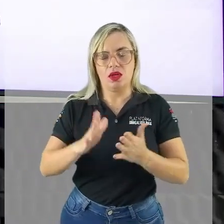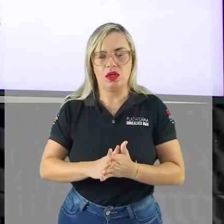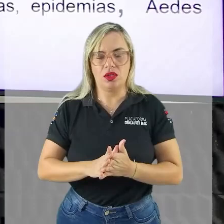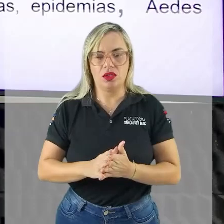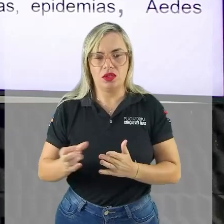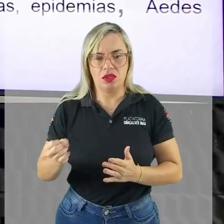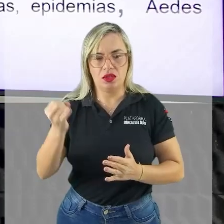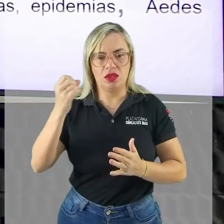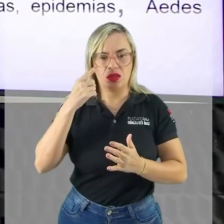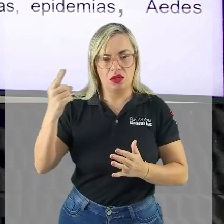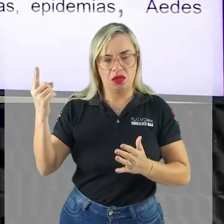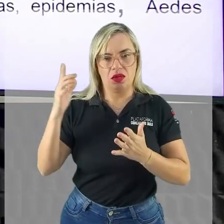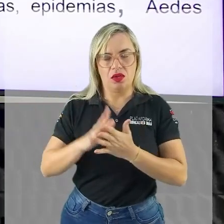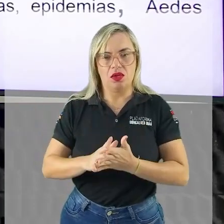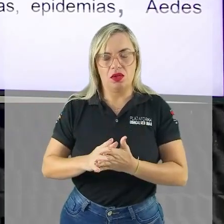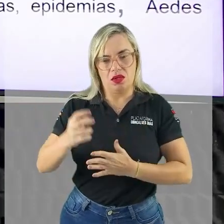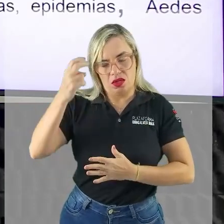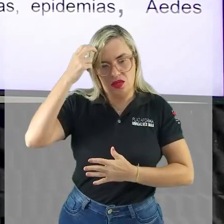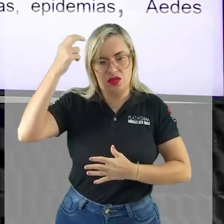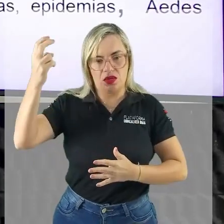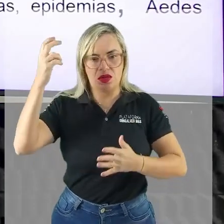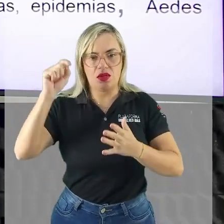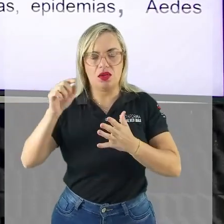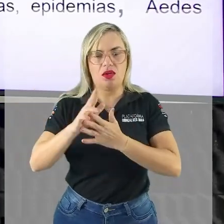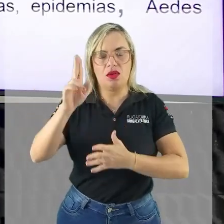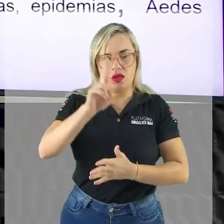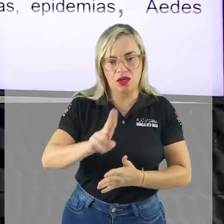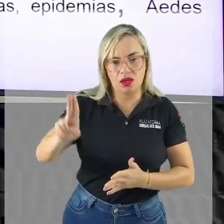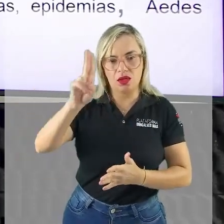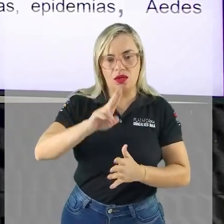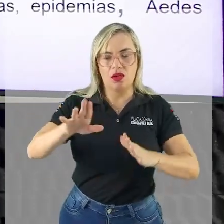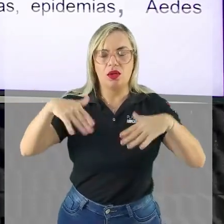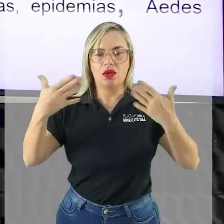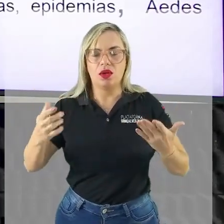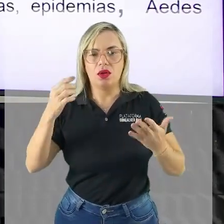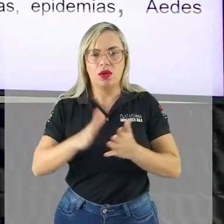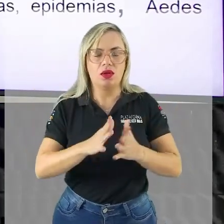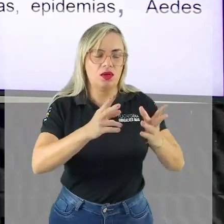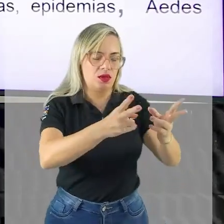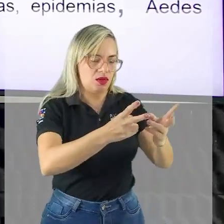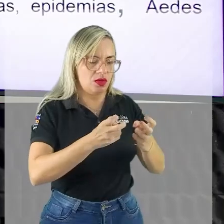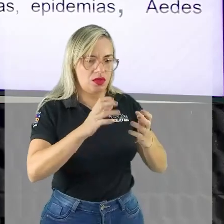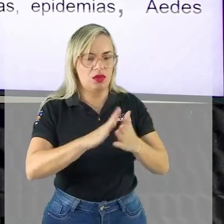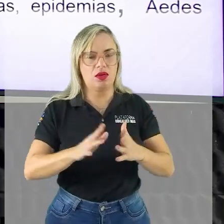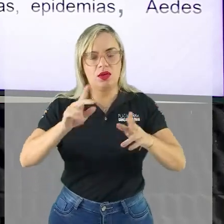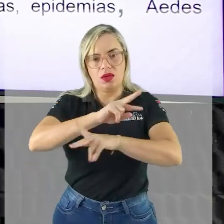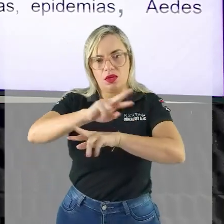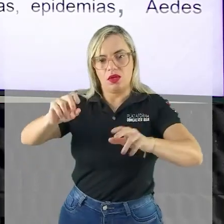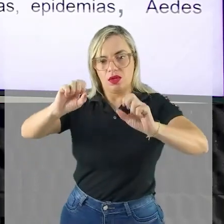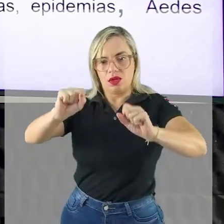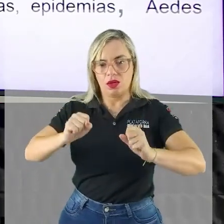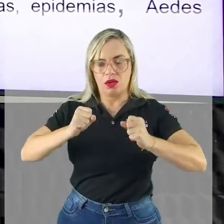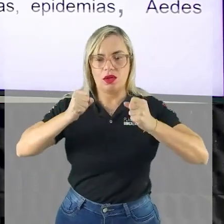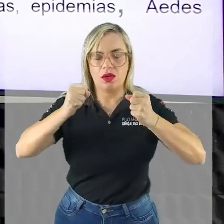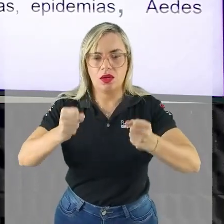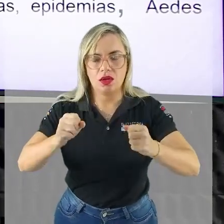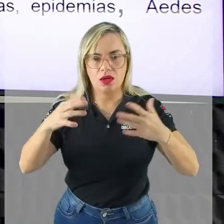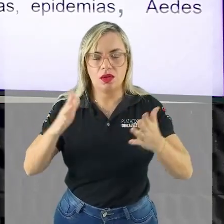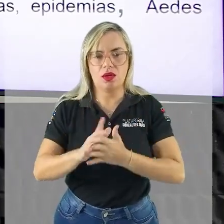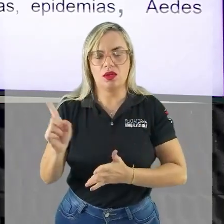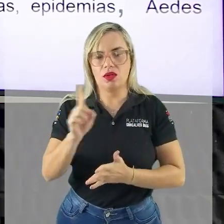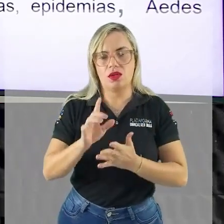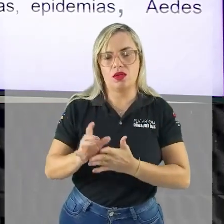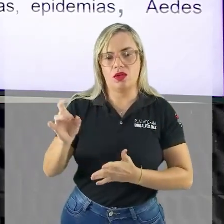repertório bastante utilizado, tá certo? Então, perceba que há muitas possibilidades, não